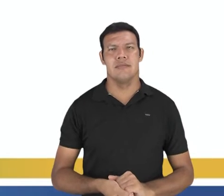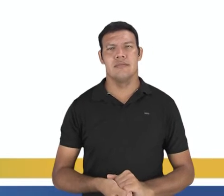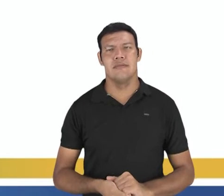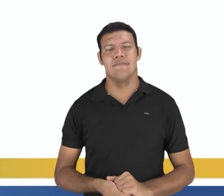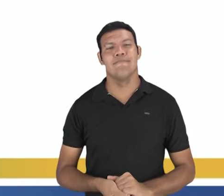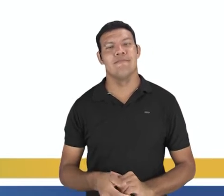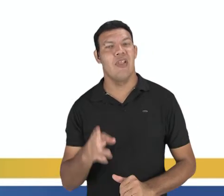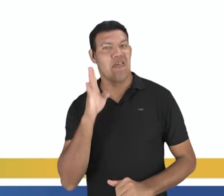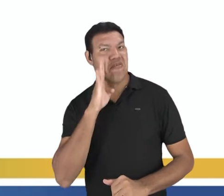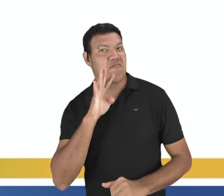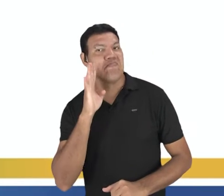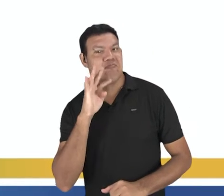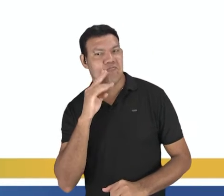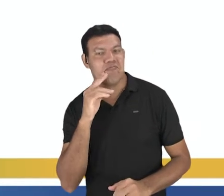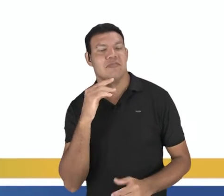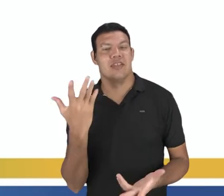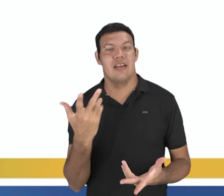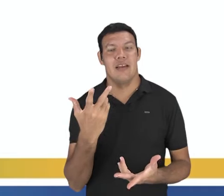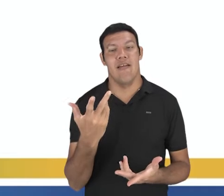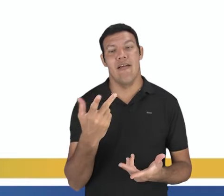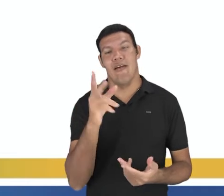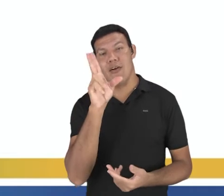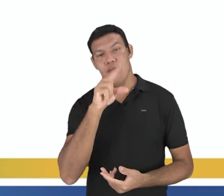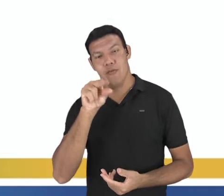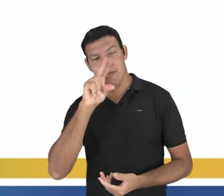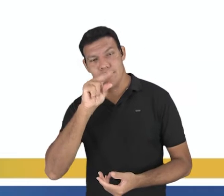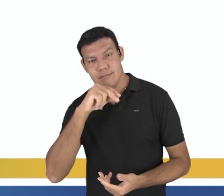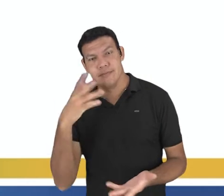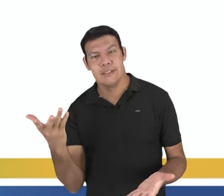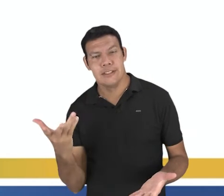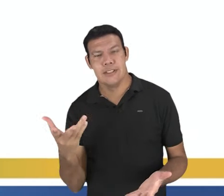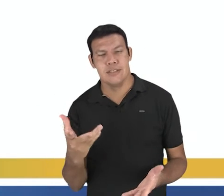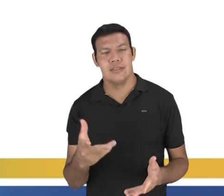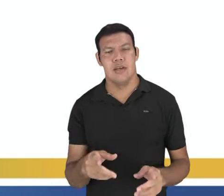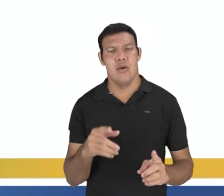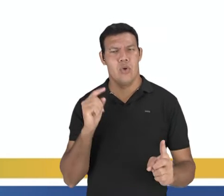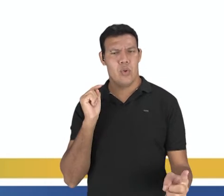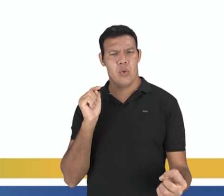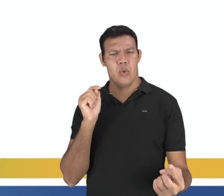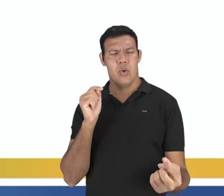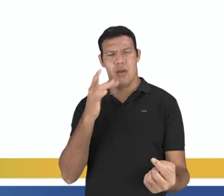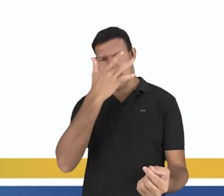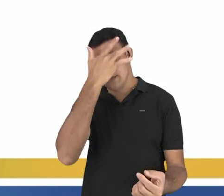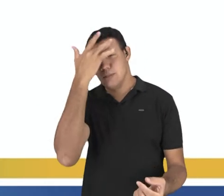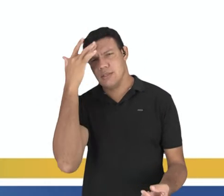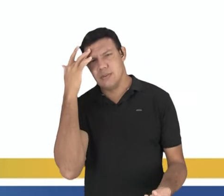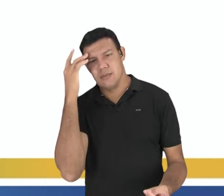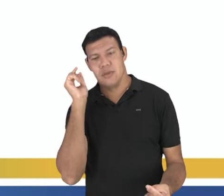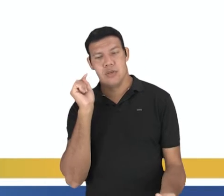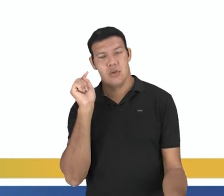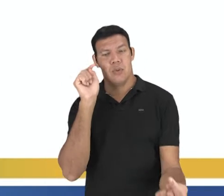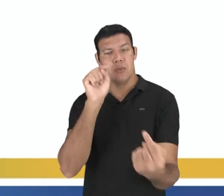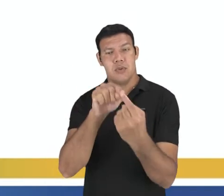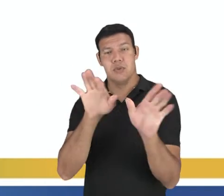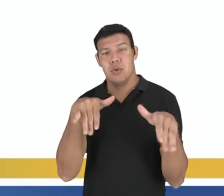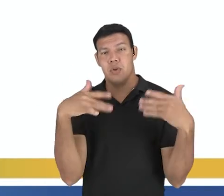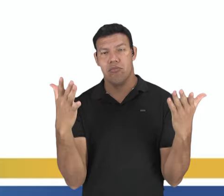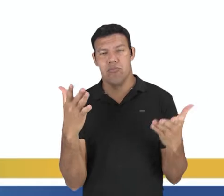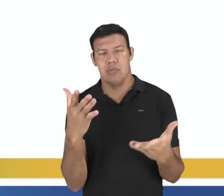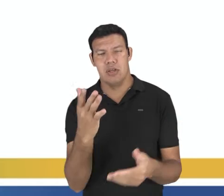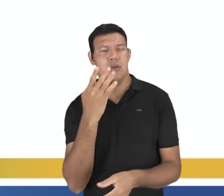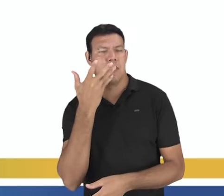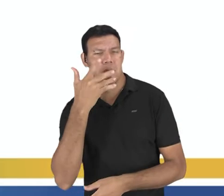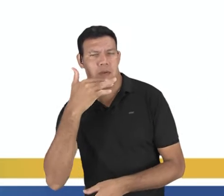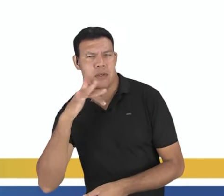que é bacana falar no seu artigo de divulgação científica? Qual o seu público-alvo? São crianças,